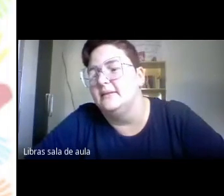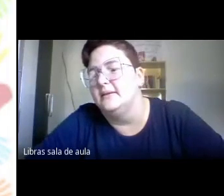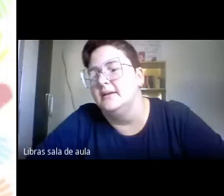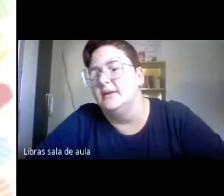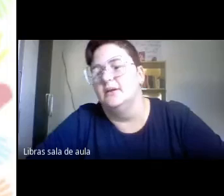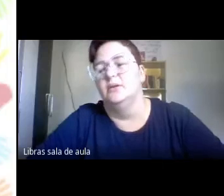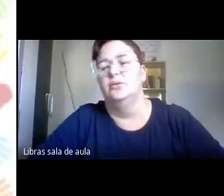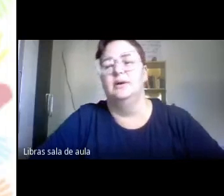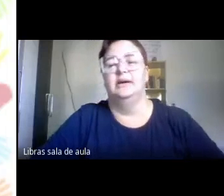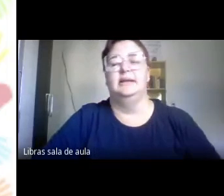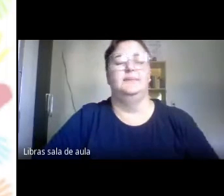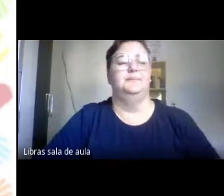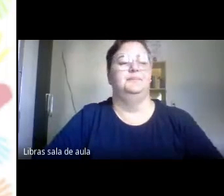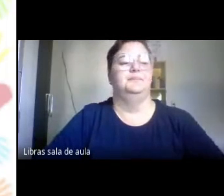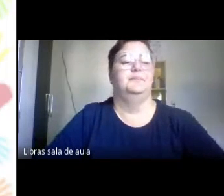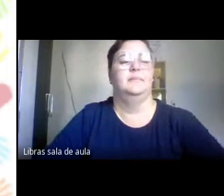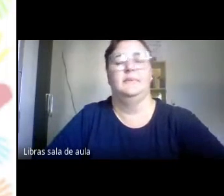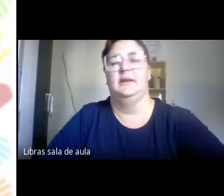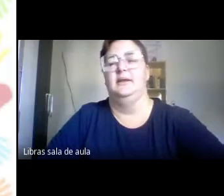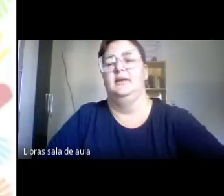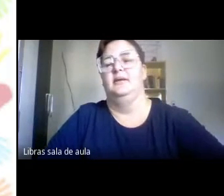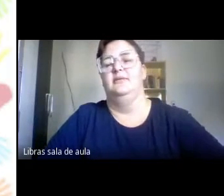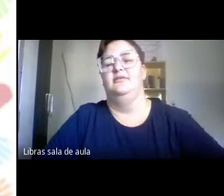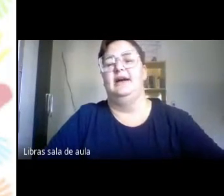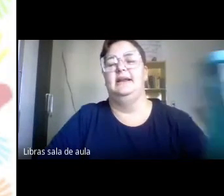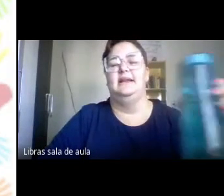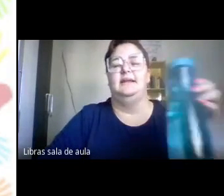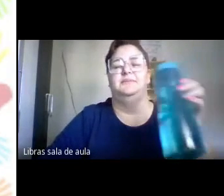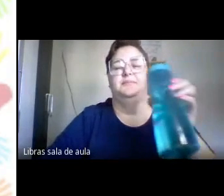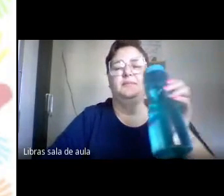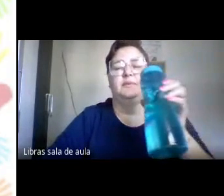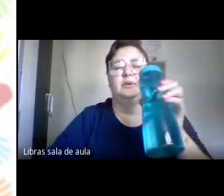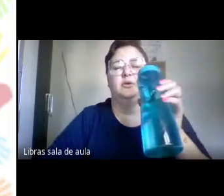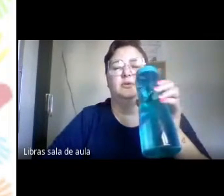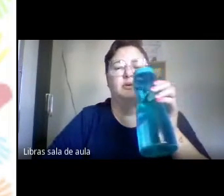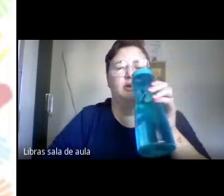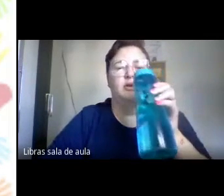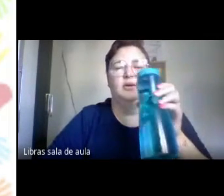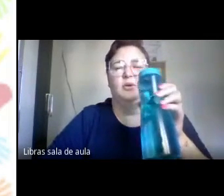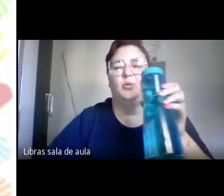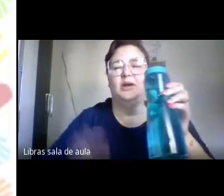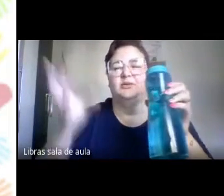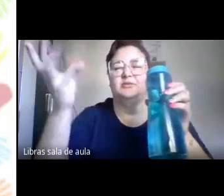Meninas? Luana, fale aí.